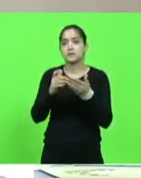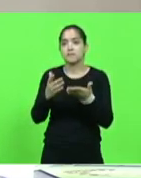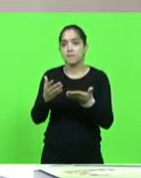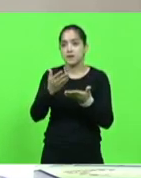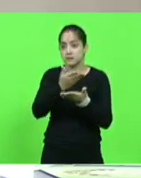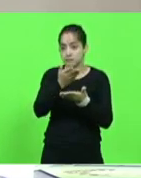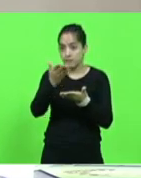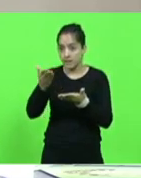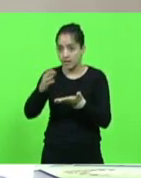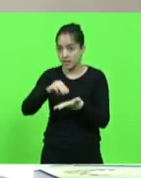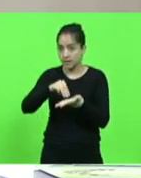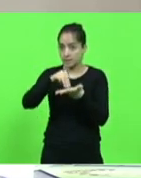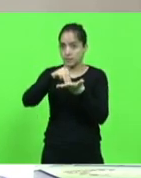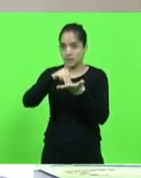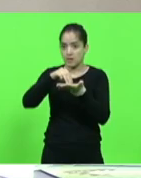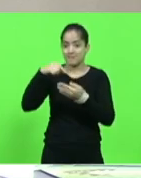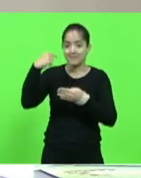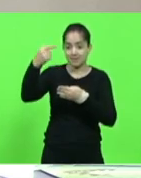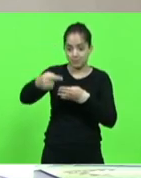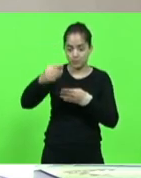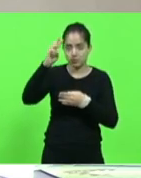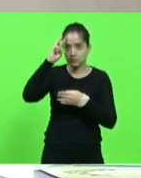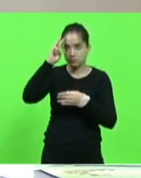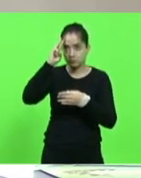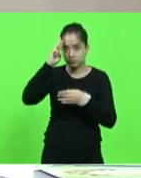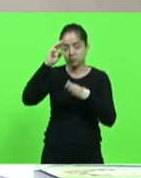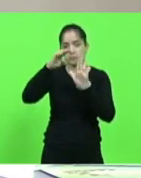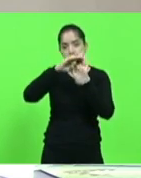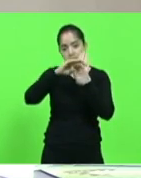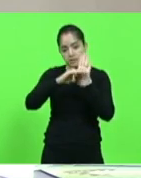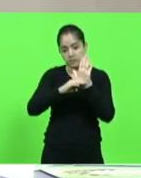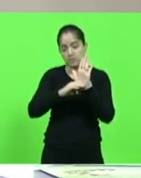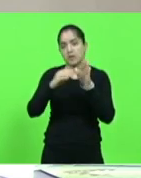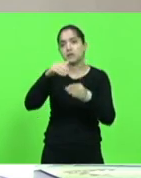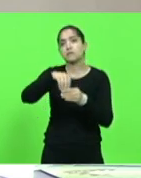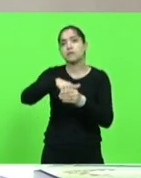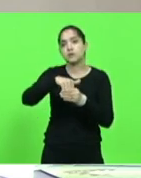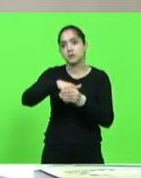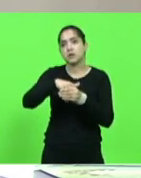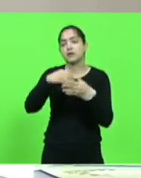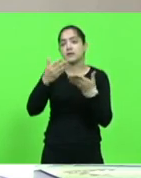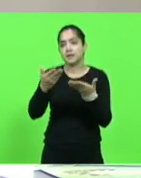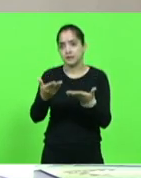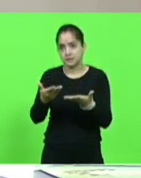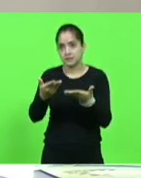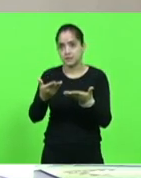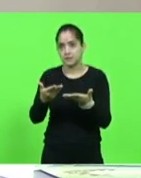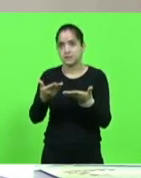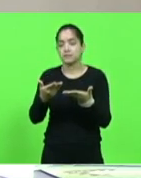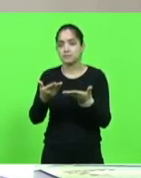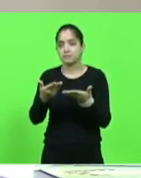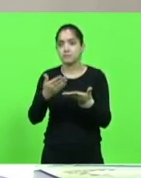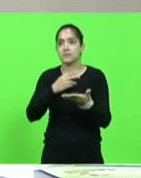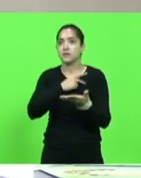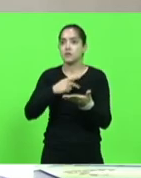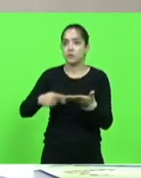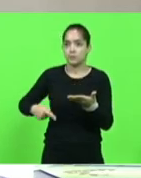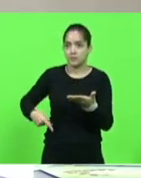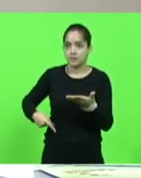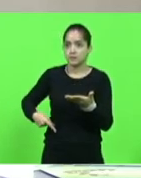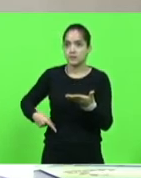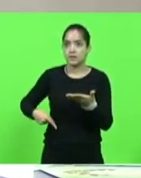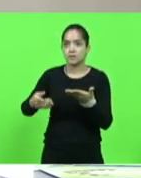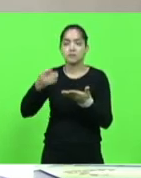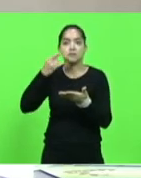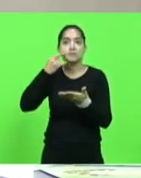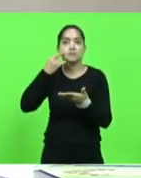que a moção na próxima terça entrará na pauta e será votado, e aí sim, certamente aqui com o presidente de